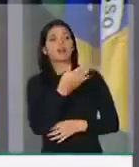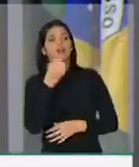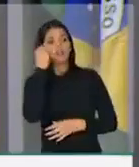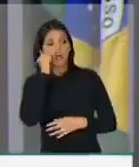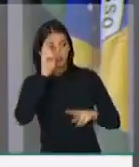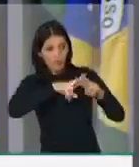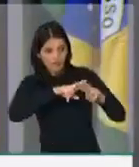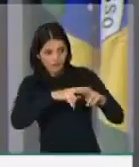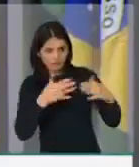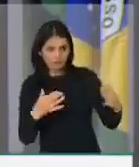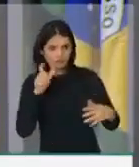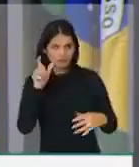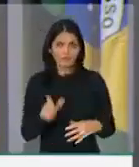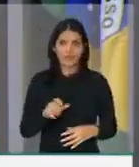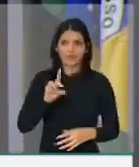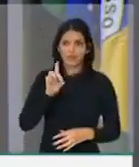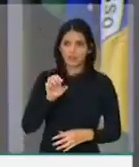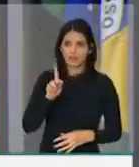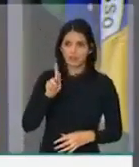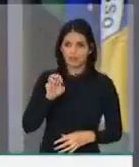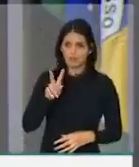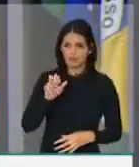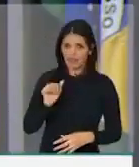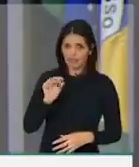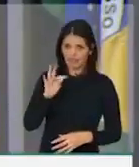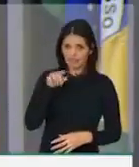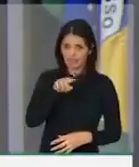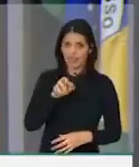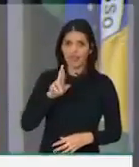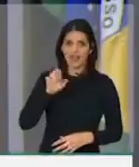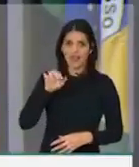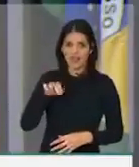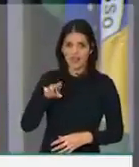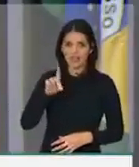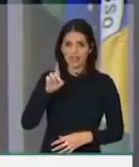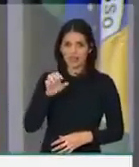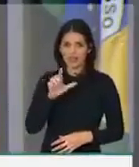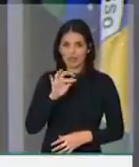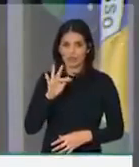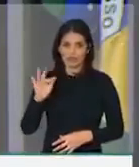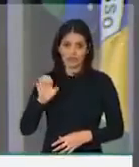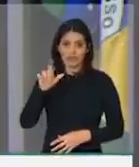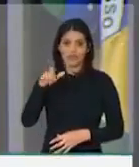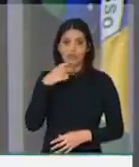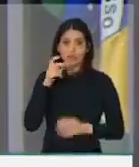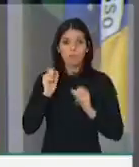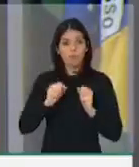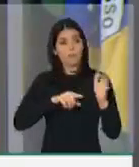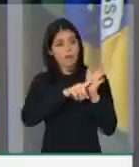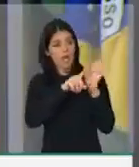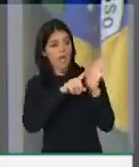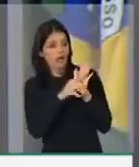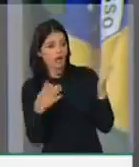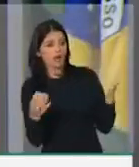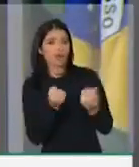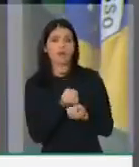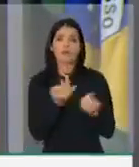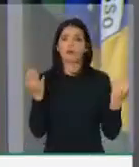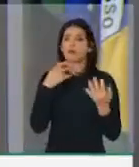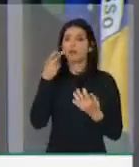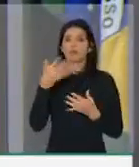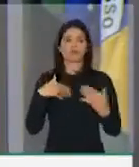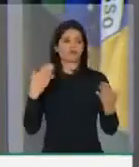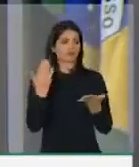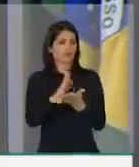aí Senador DPVAT randolph ficou não ele ele pode fazer essas perguntas e todos os demais falando que